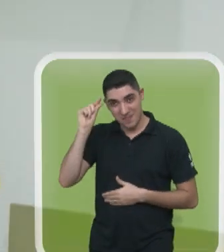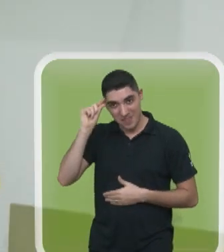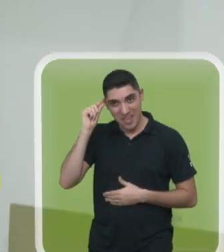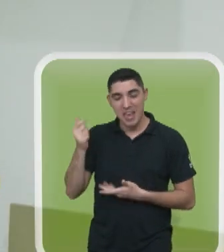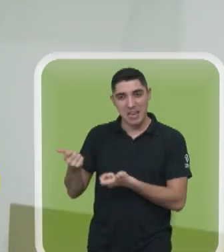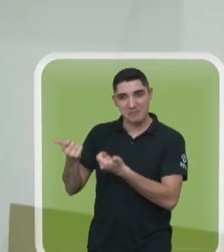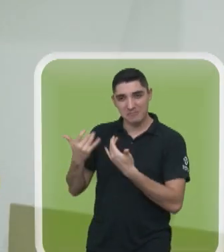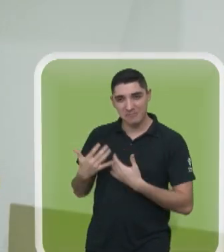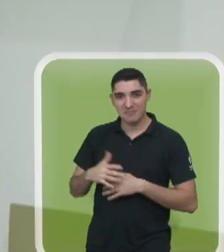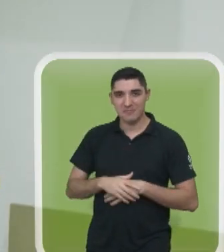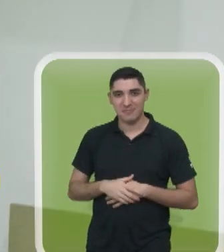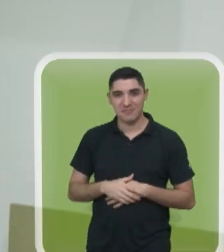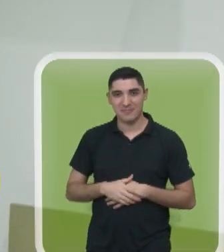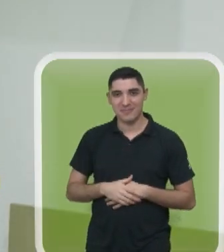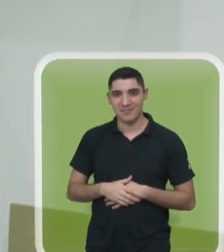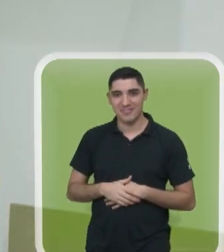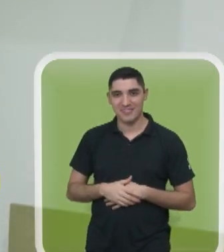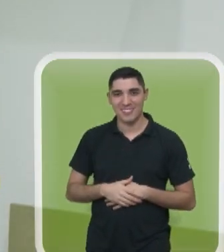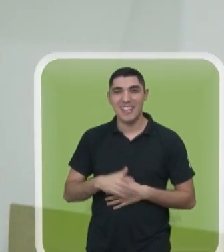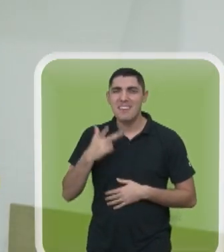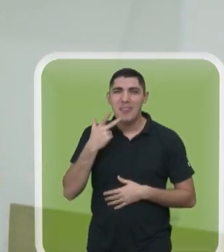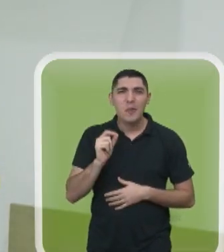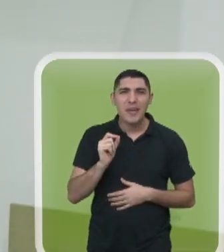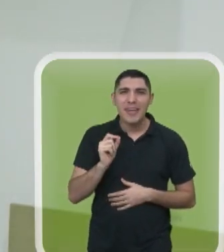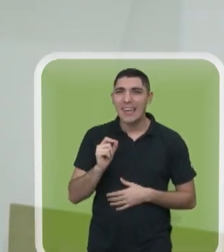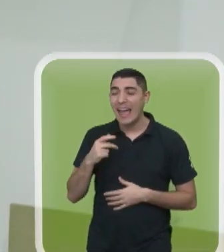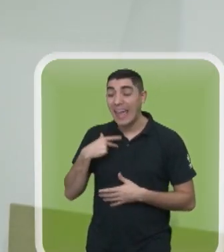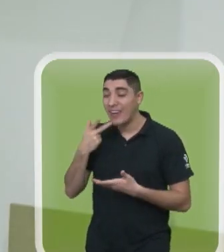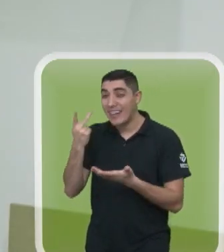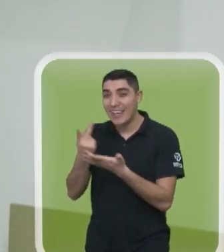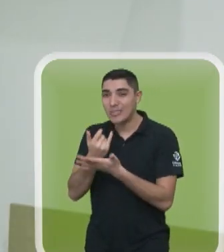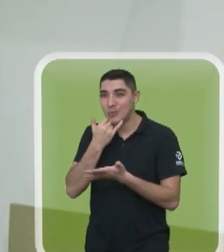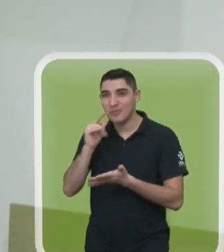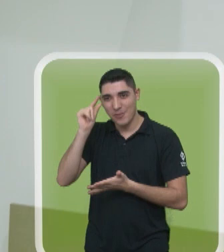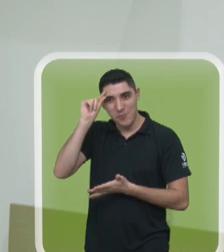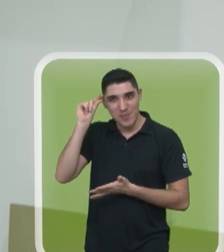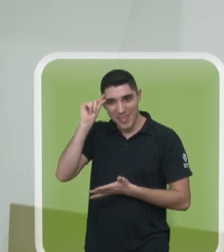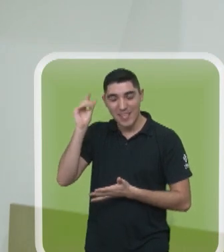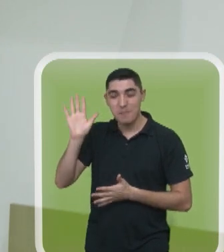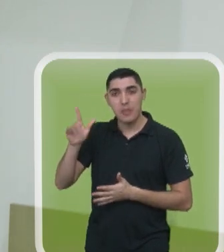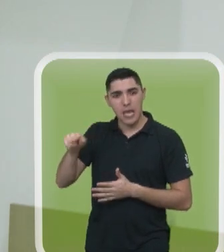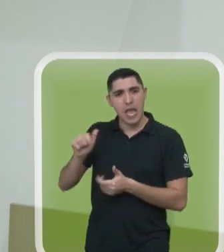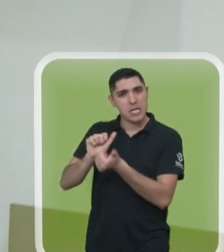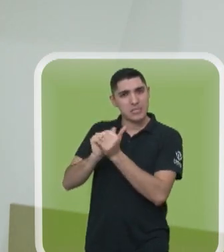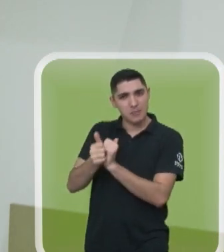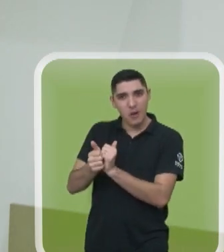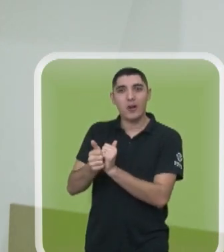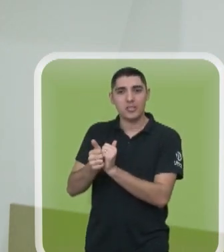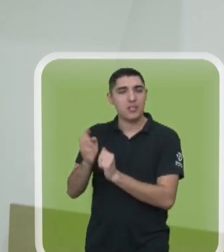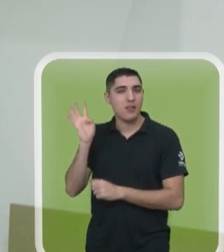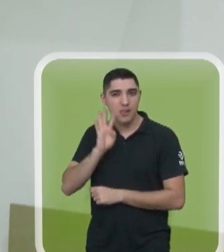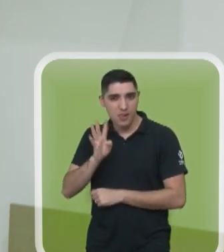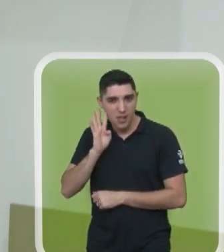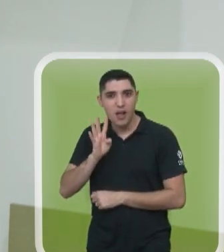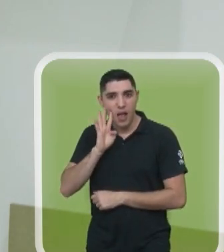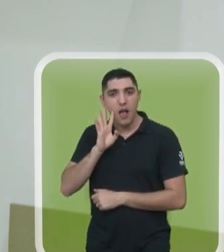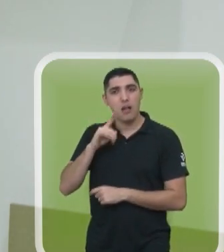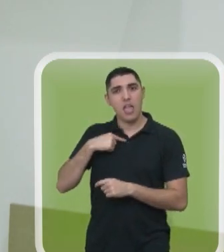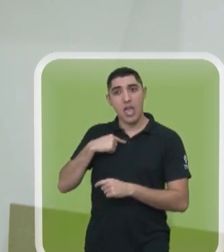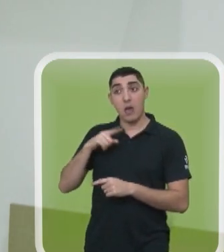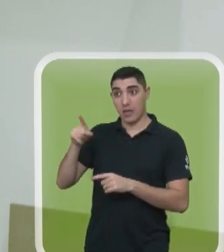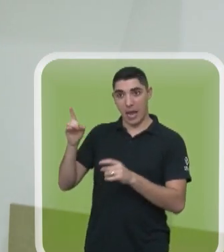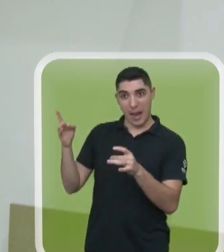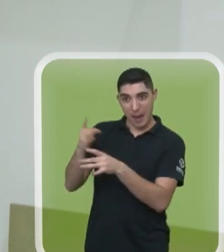palavras. Quem que você me chamou? Vieira. Jesus. Errei um pouquinho. Mas é um esporte muito legal. Depois da matéria eu dei uns